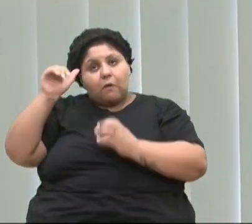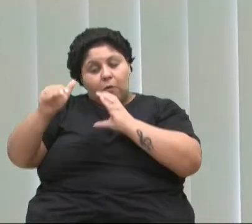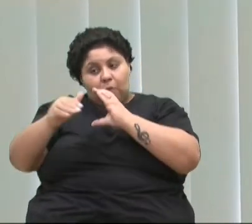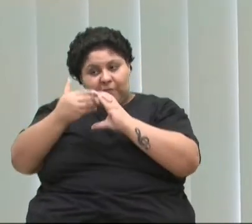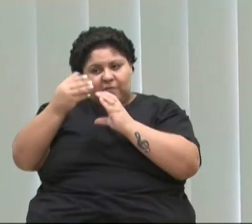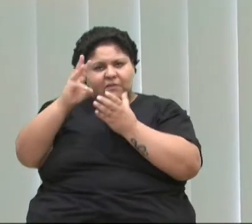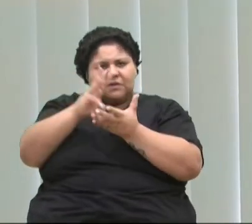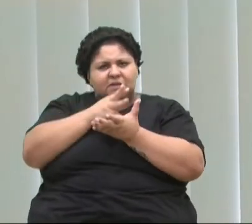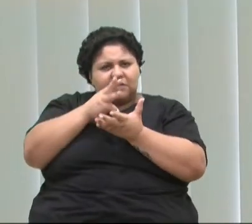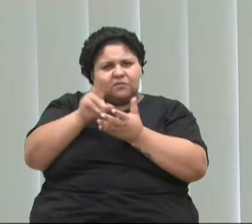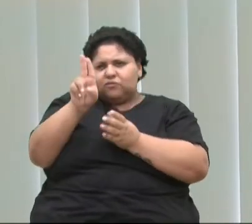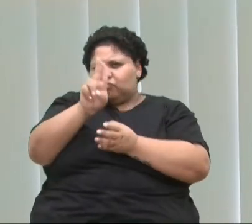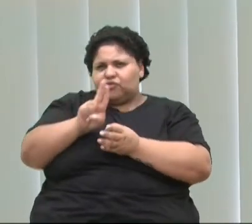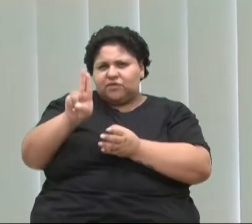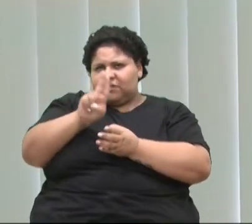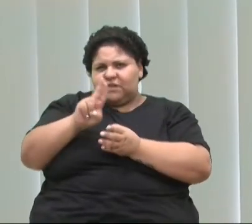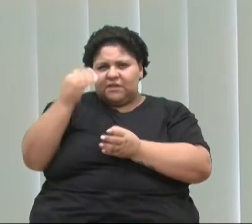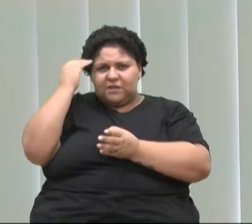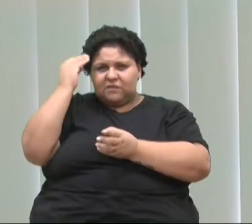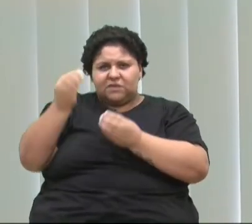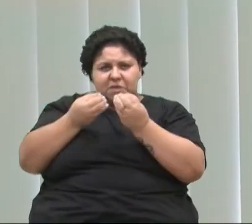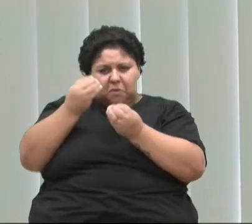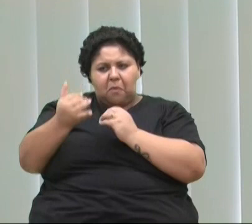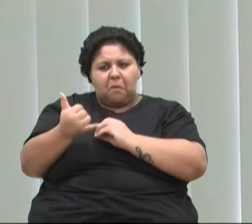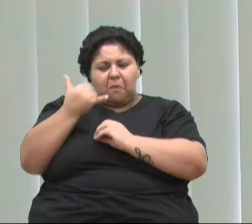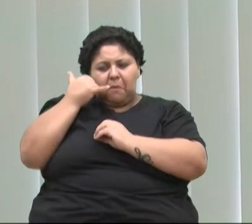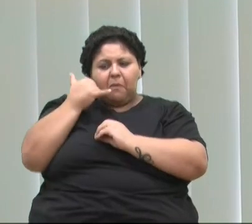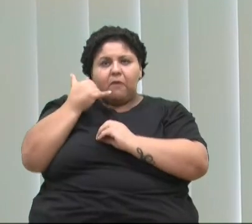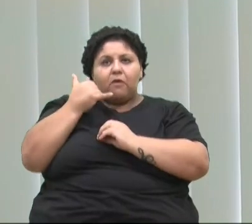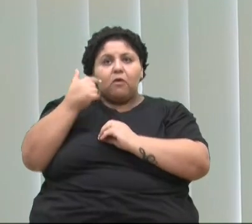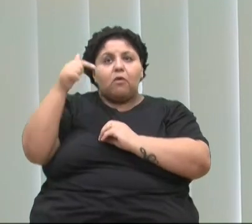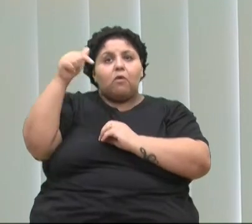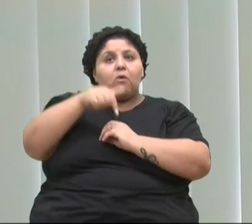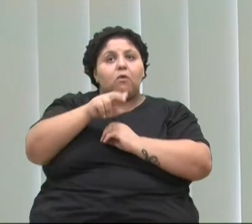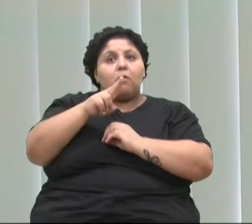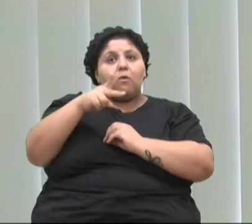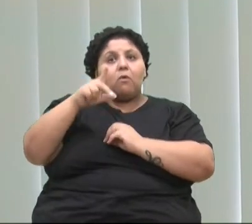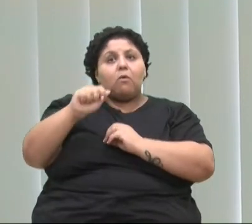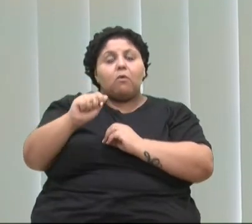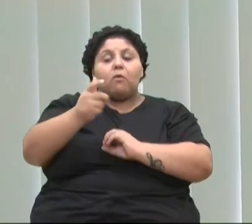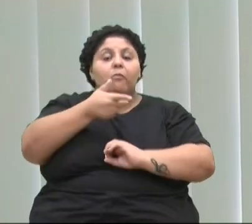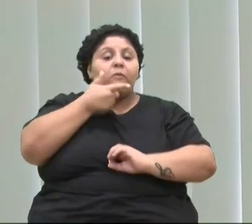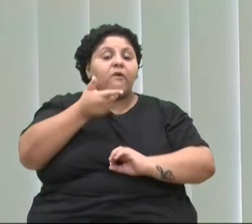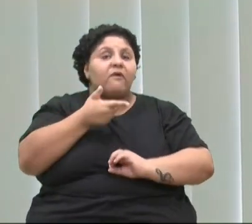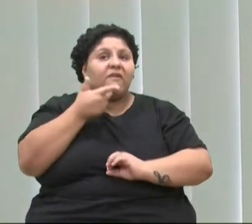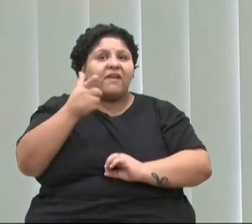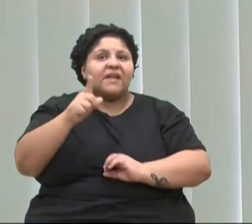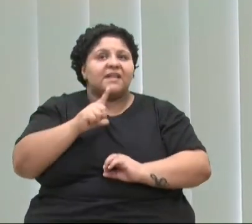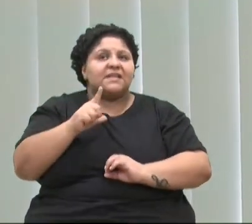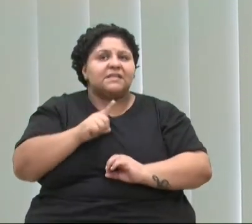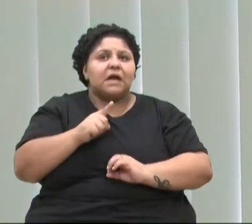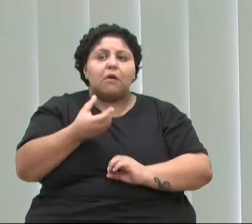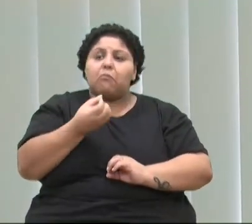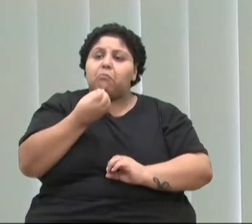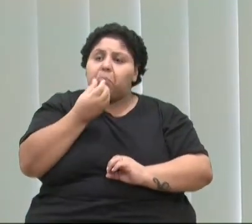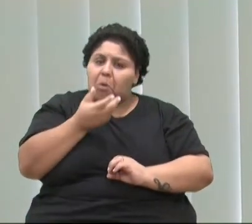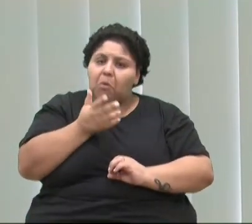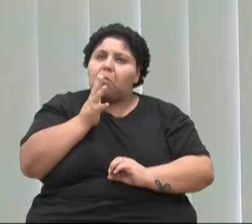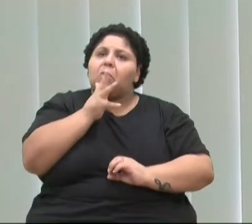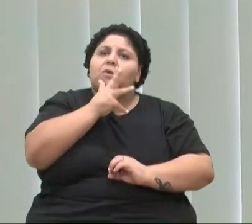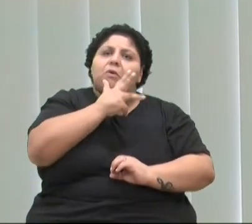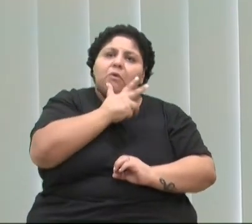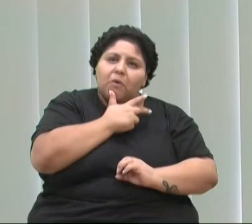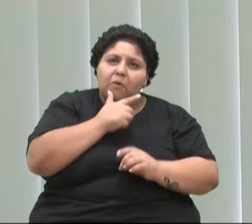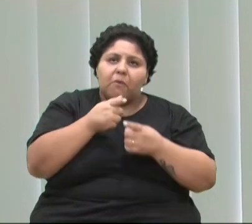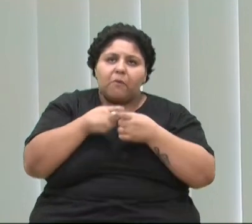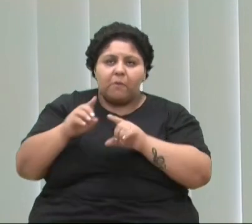WhatsApp de um usuário, não sei como ele tinha meu telefone, mas ele me mandou, olha, estou aqui na UPA para dizer para a senhora que está muito bom. Está demorando, mas os